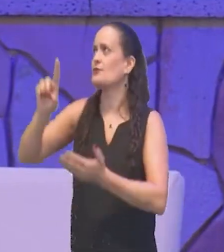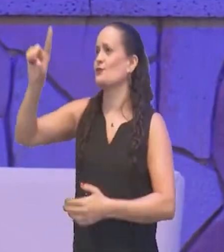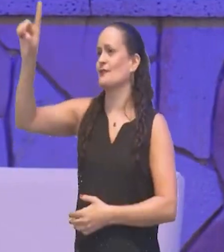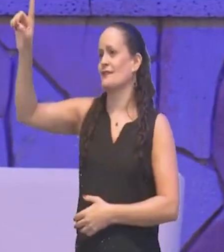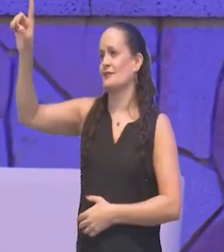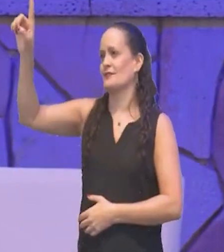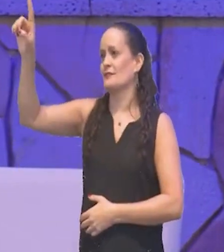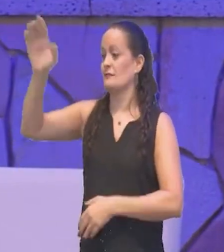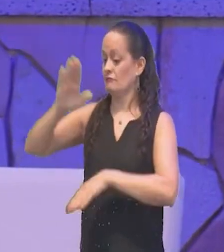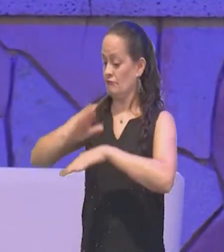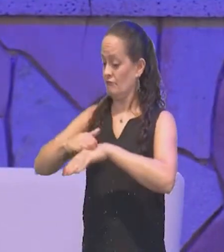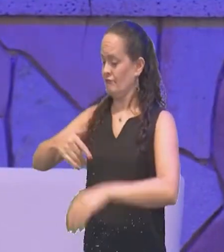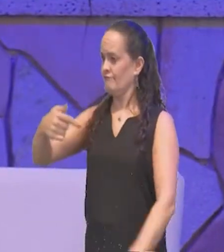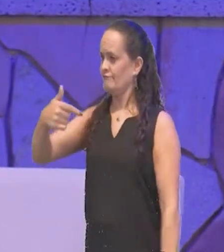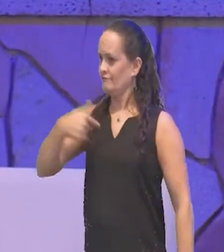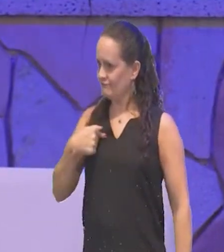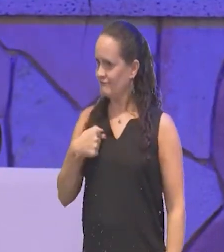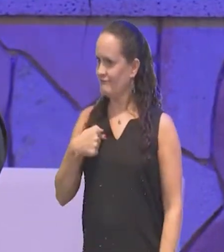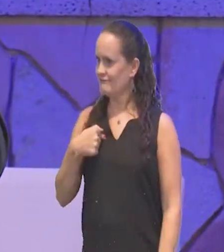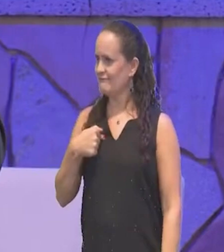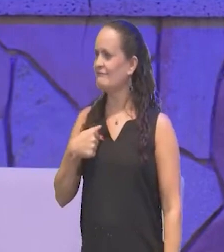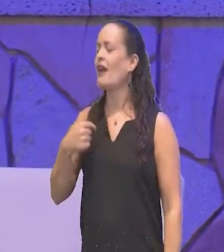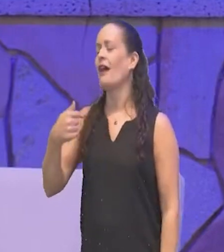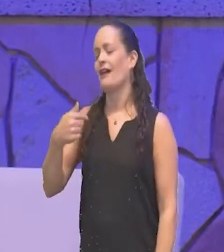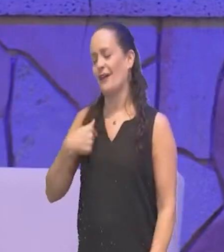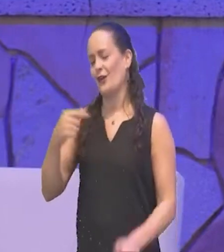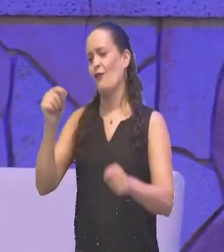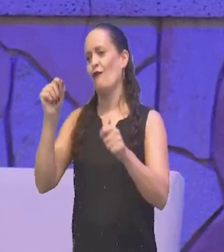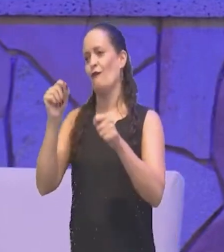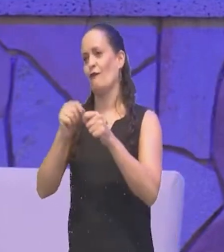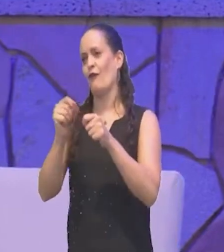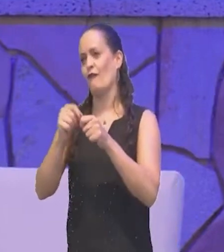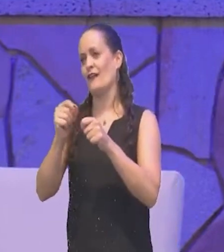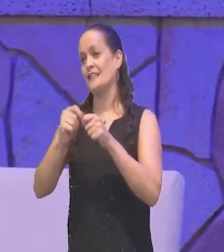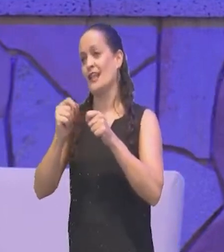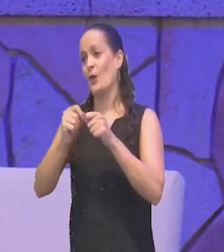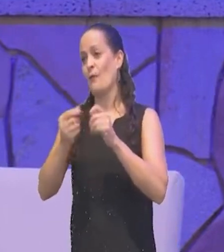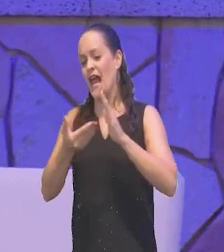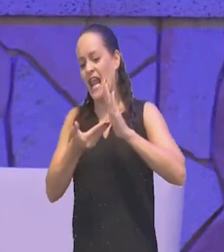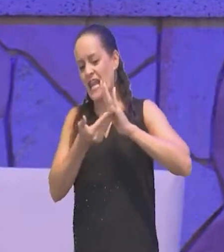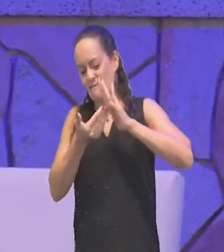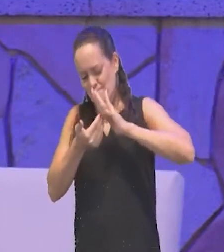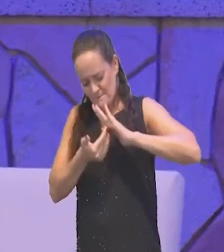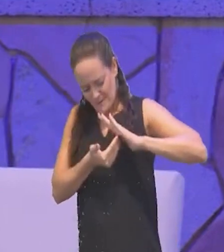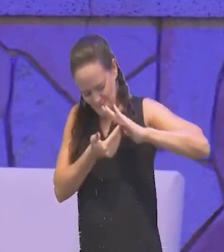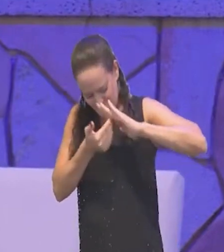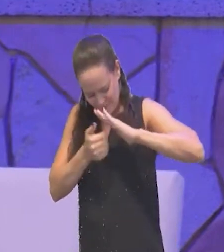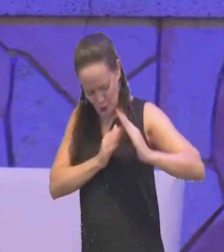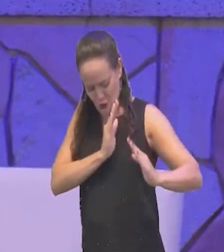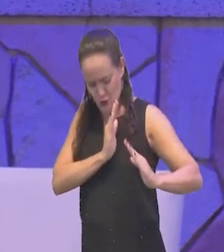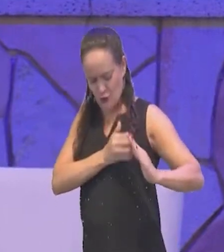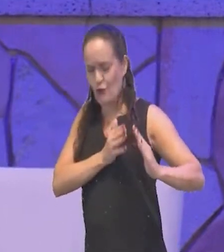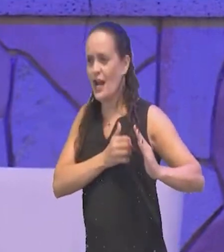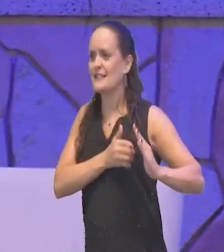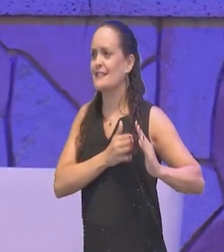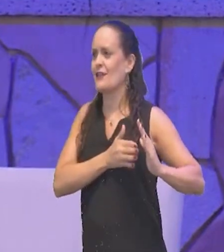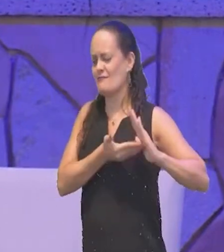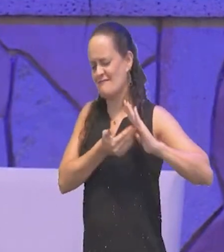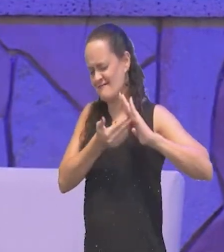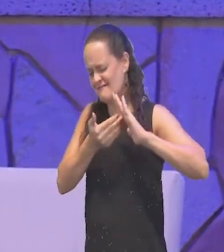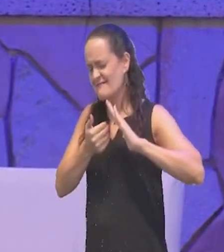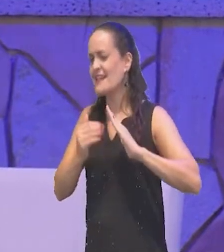Se depender de mim, eu farei mais faxina no meu coração e na minha casa das